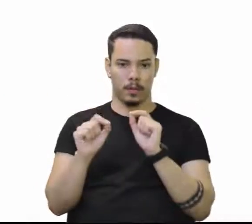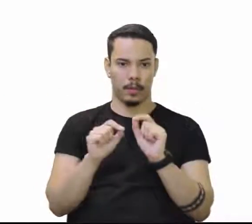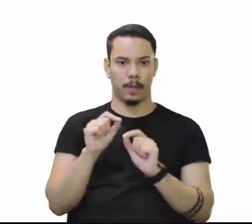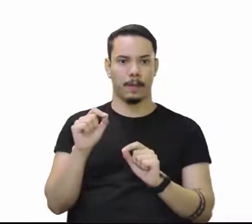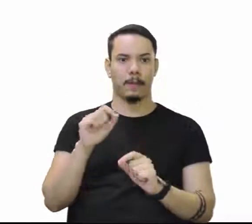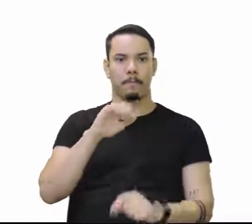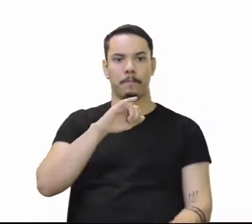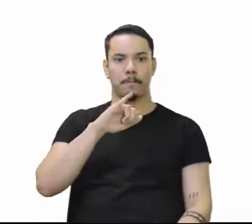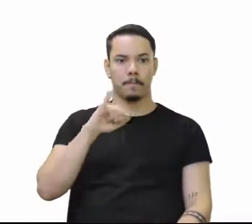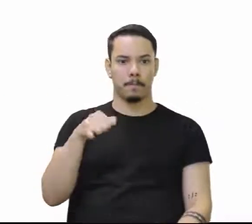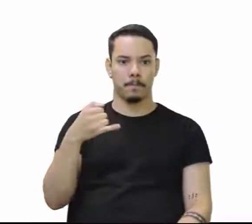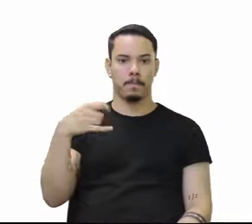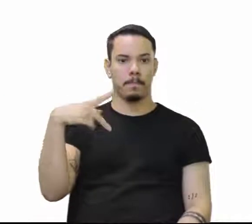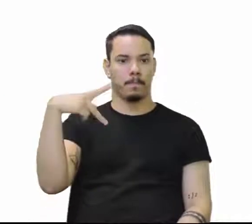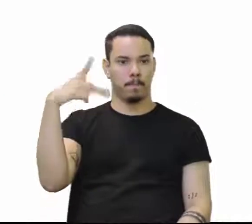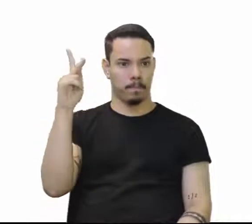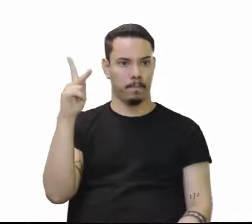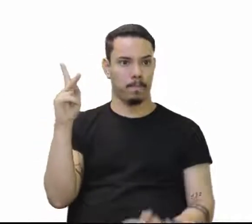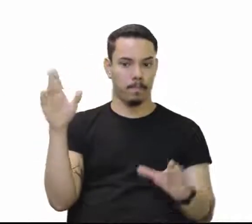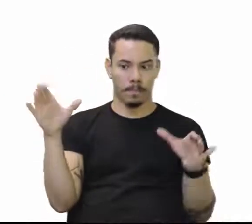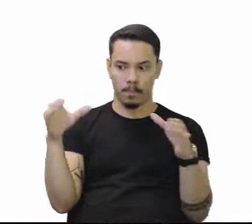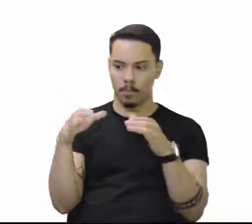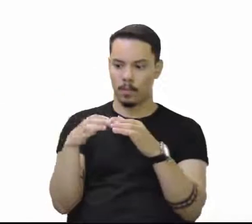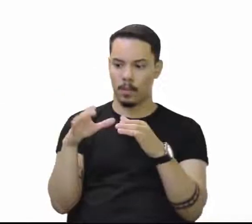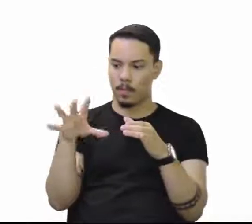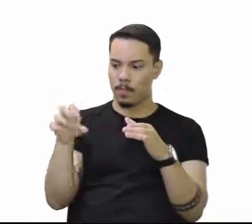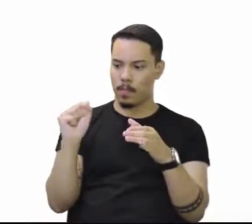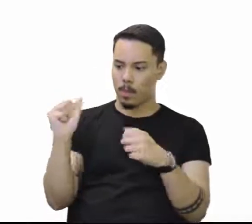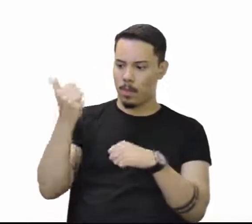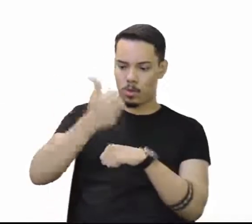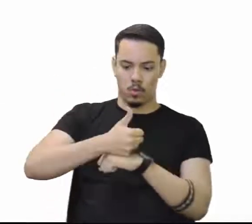em 55 o governo de Juscelino Kubitschek